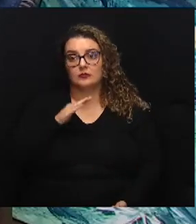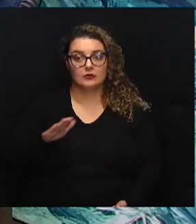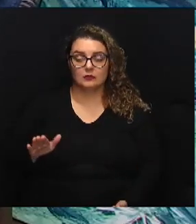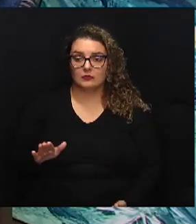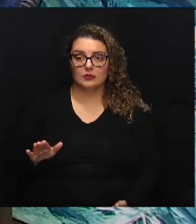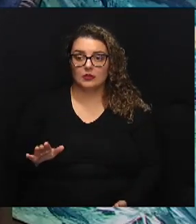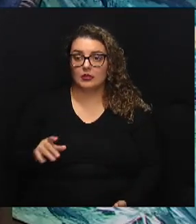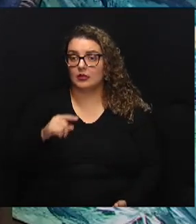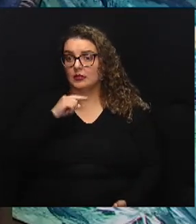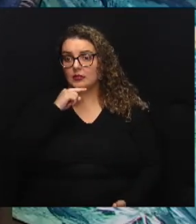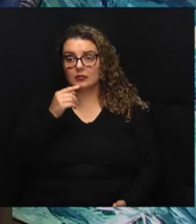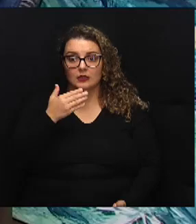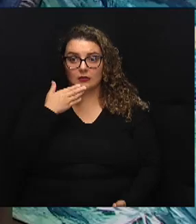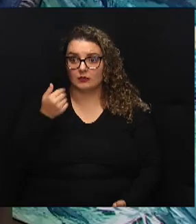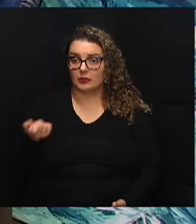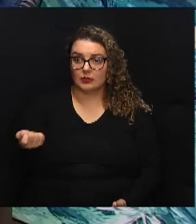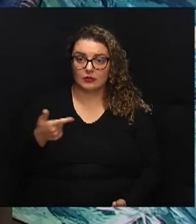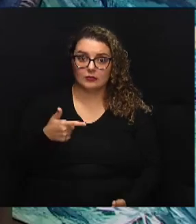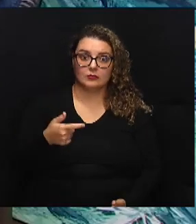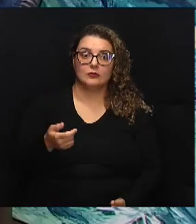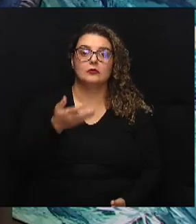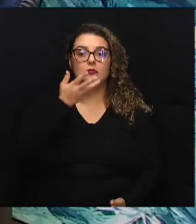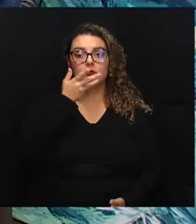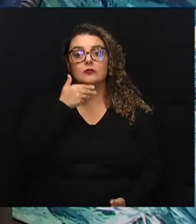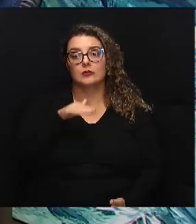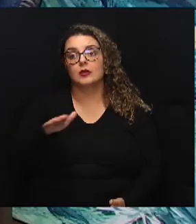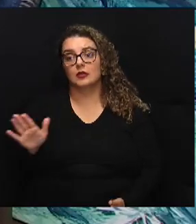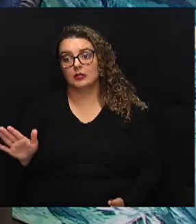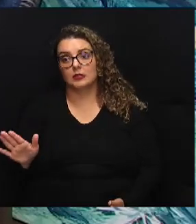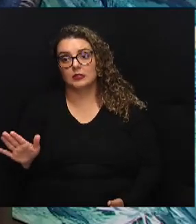porque ninguém pinta melhor do que uma criança. Mas